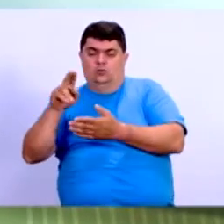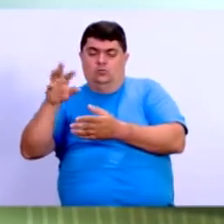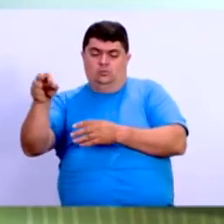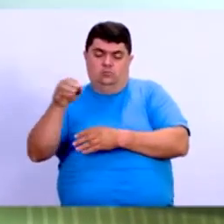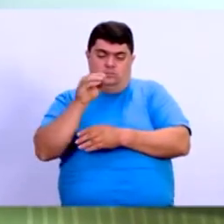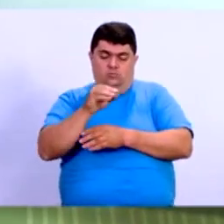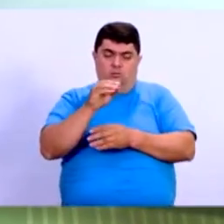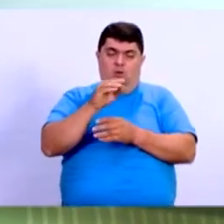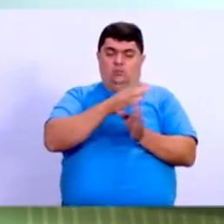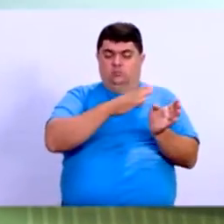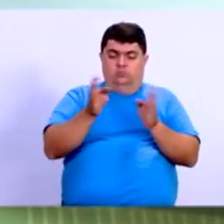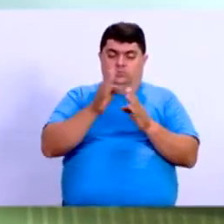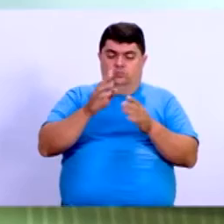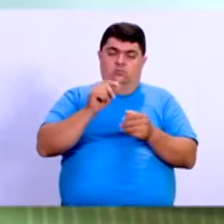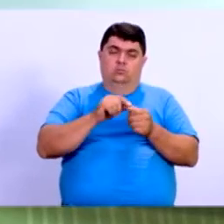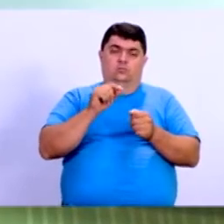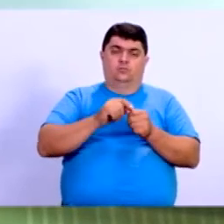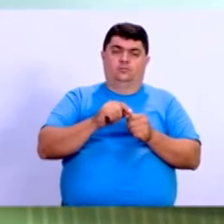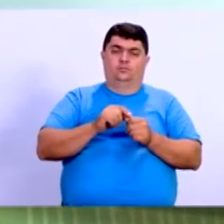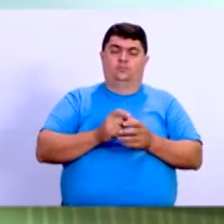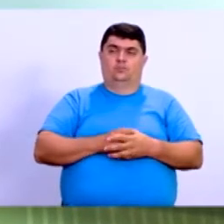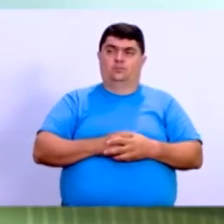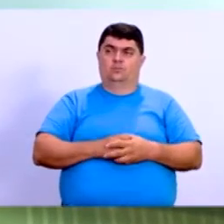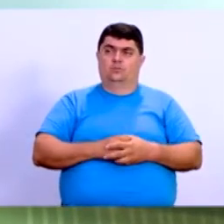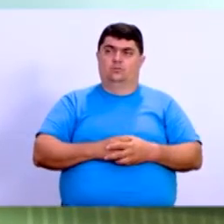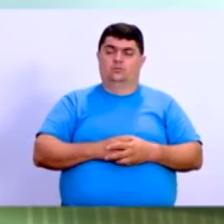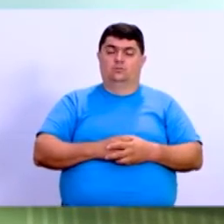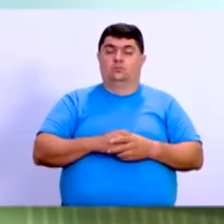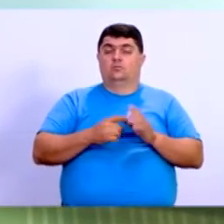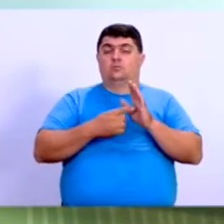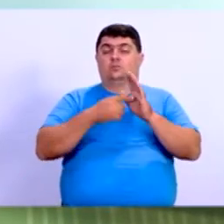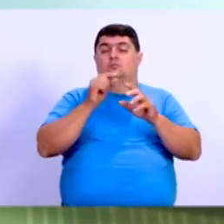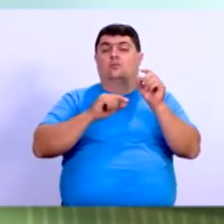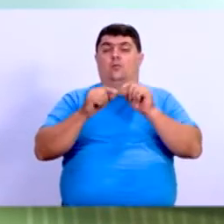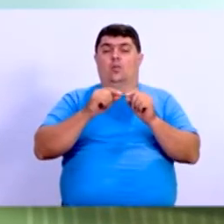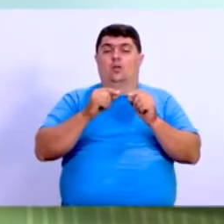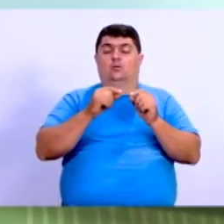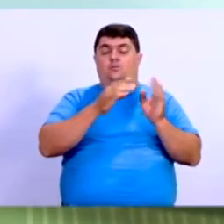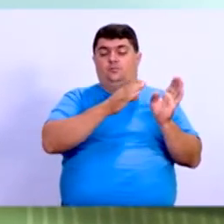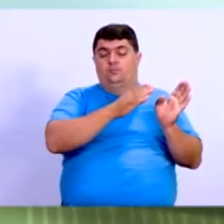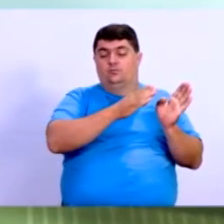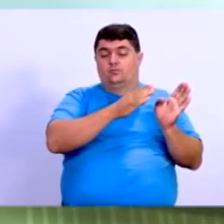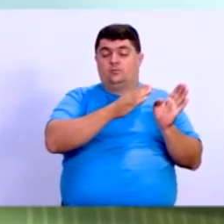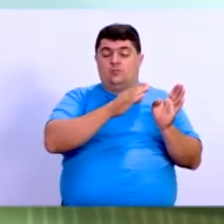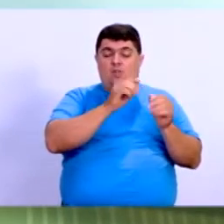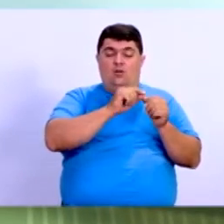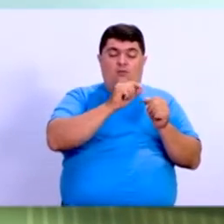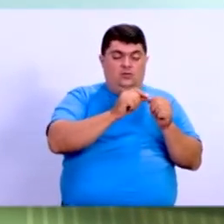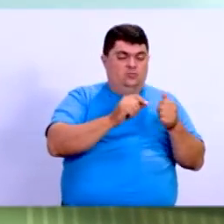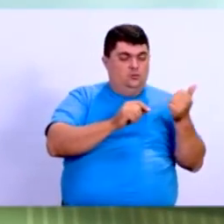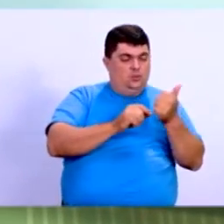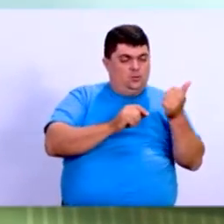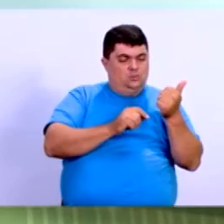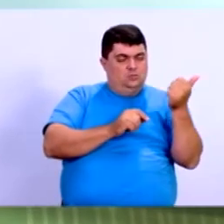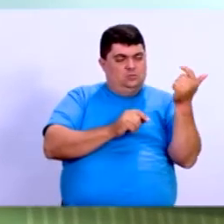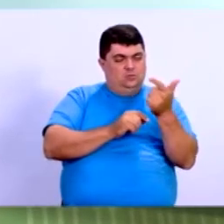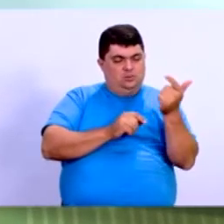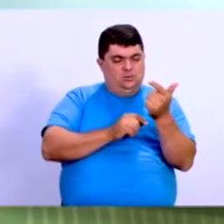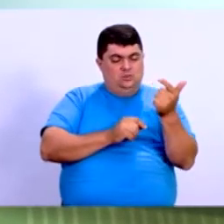Tá? Então, o diagrama de sequência faz o quê? Ele mostra a sequência das ações que acontecem em